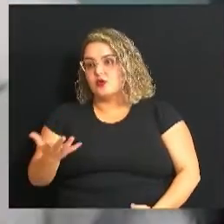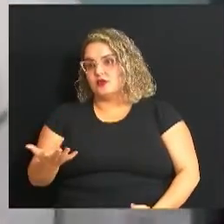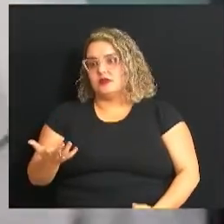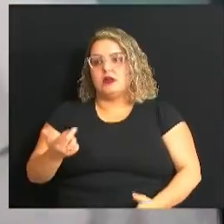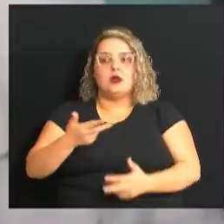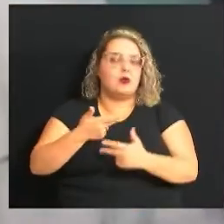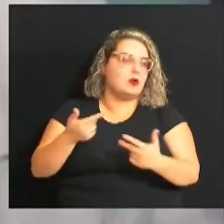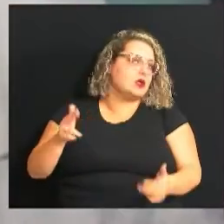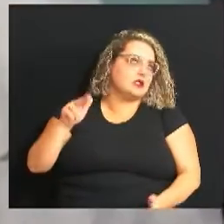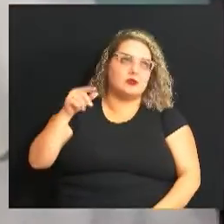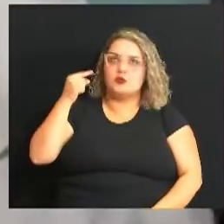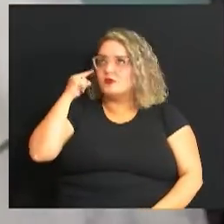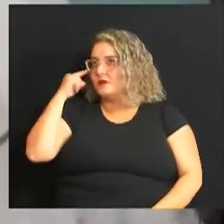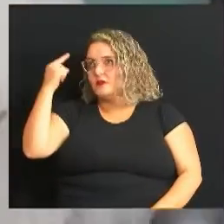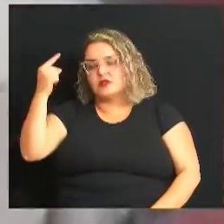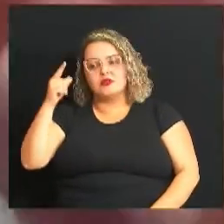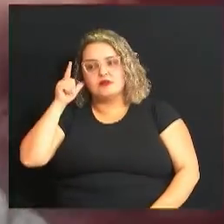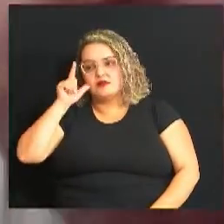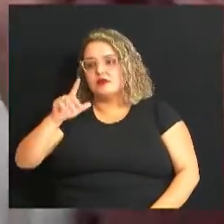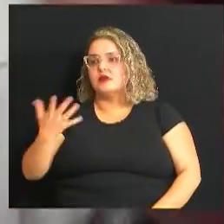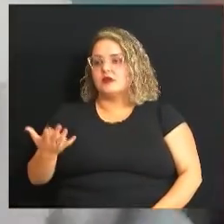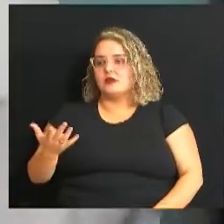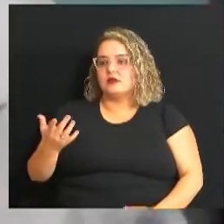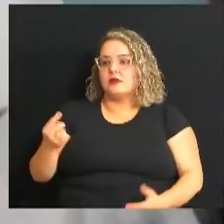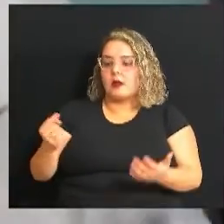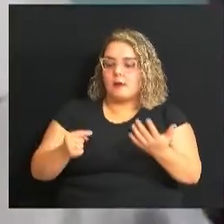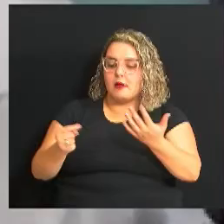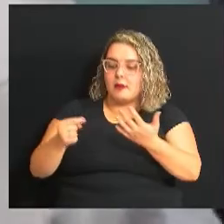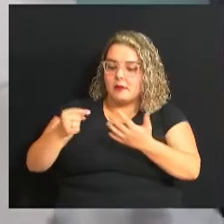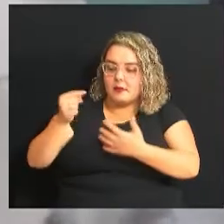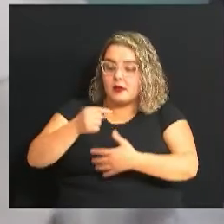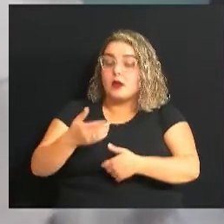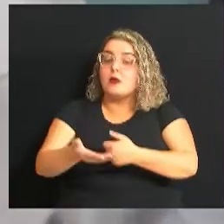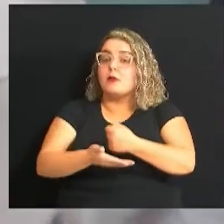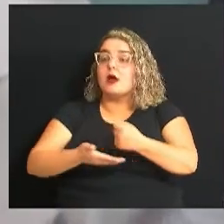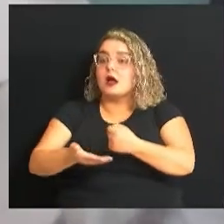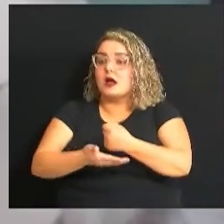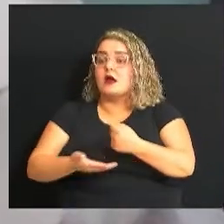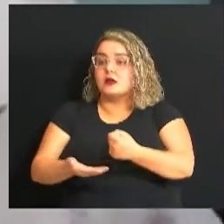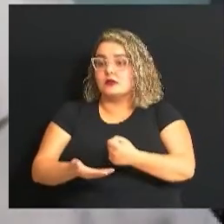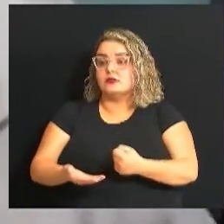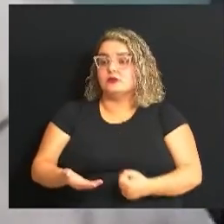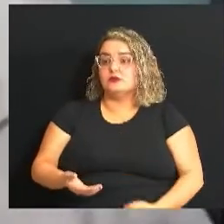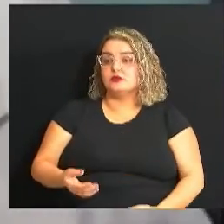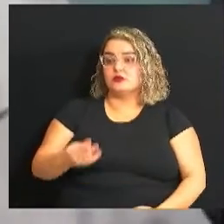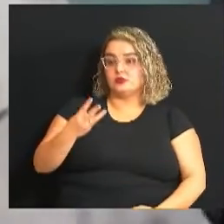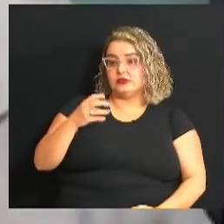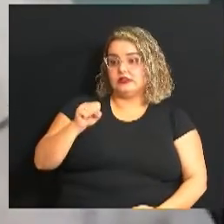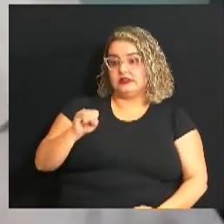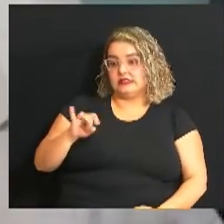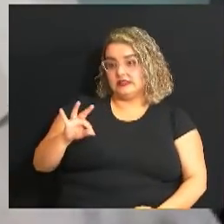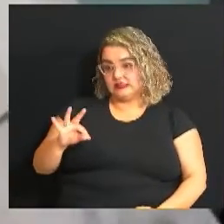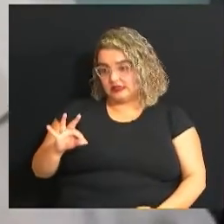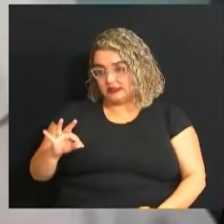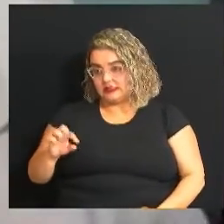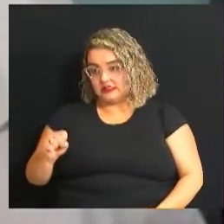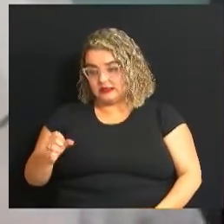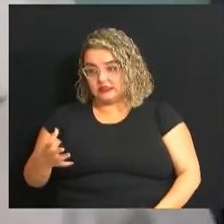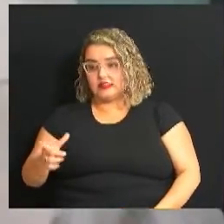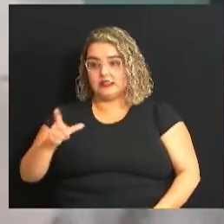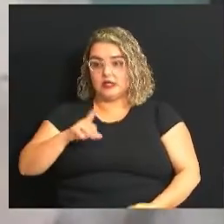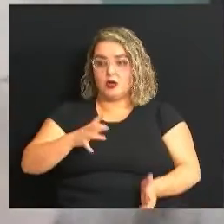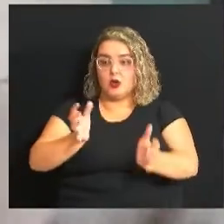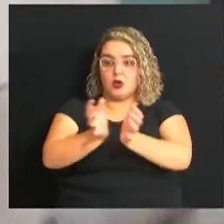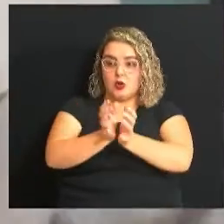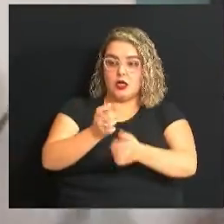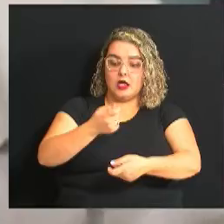gente não imaginava conseguir. Então, esses requisitos são os requisitos das Tree Cities. A gente está com um comitê ligado à